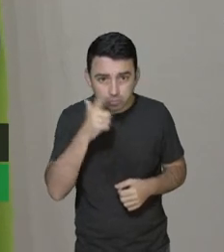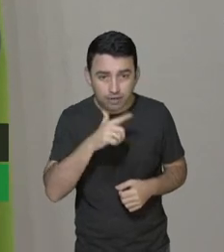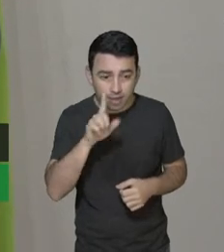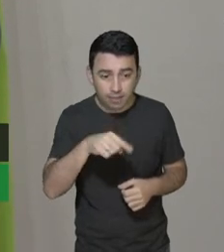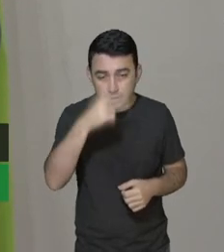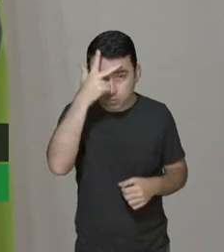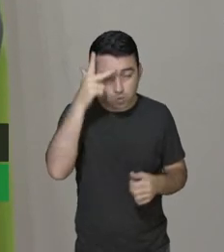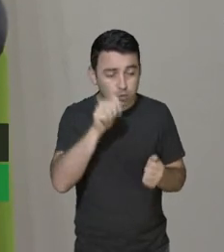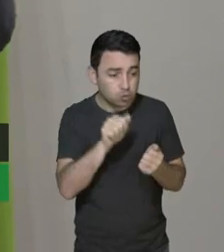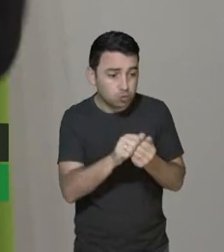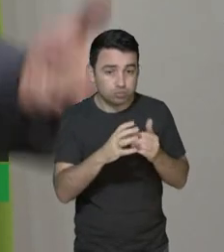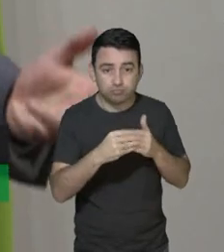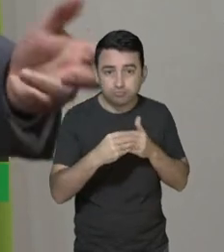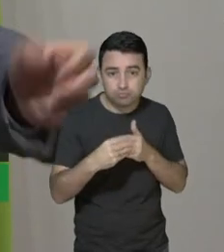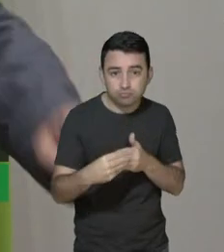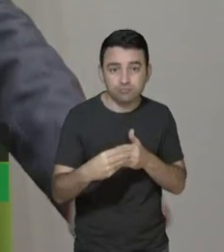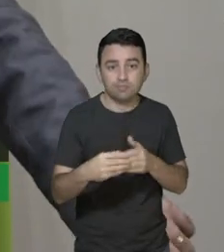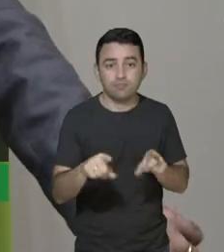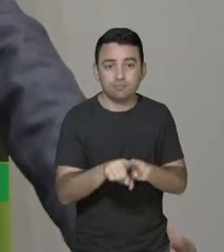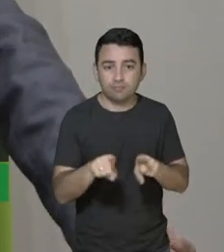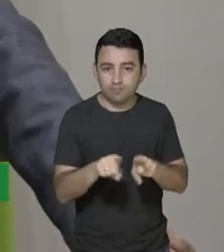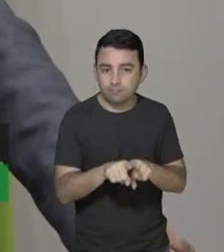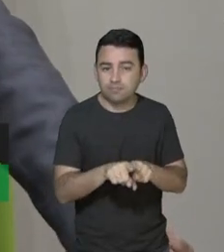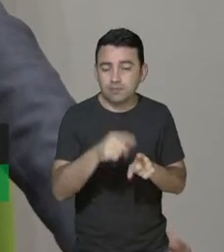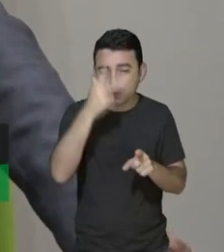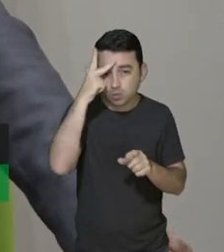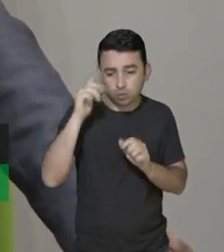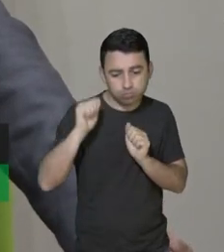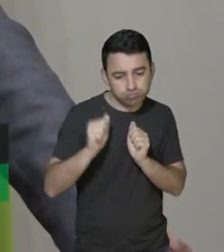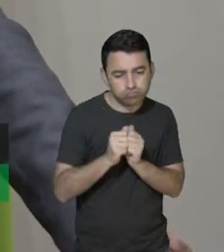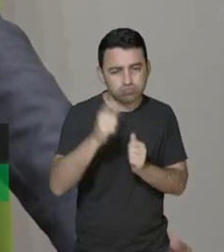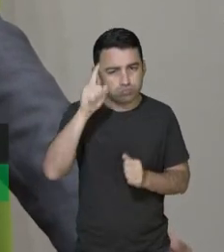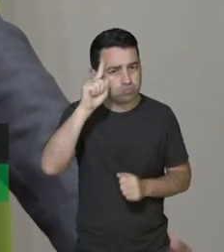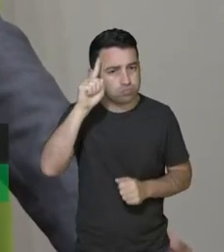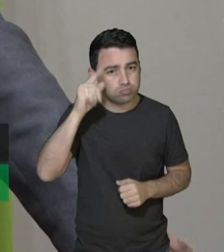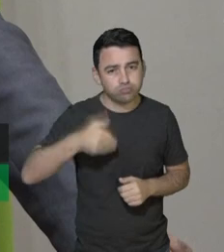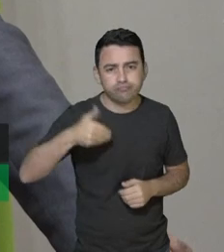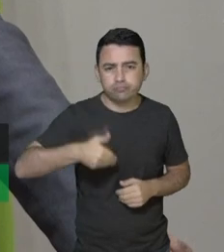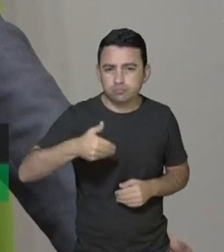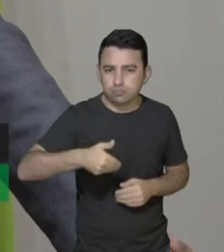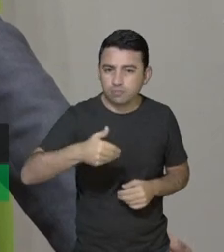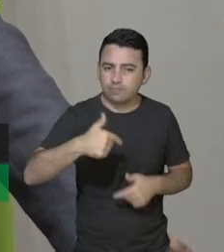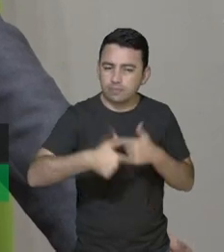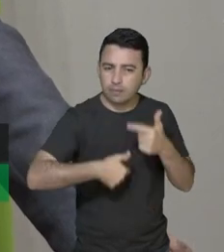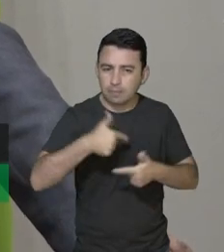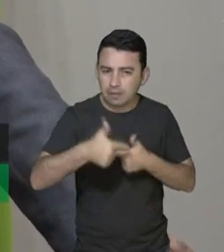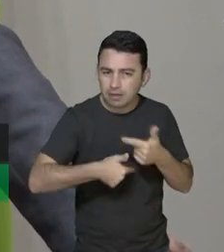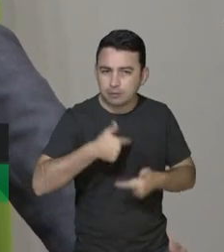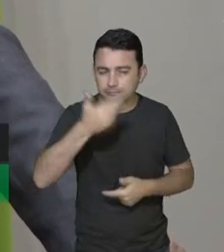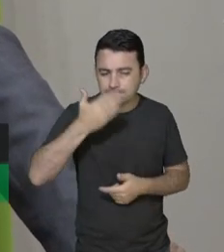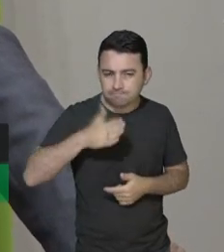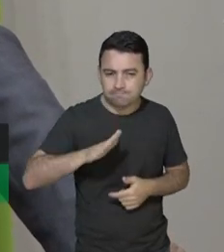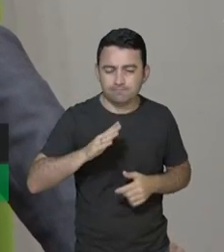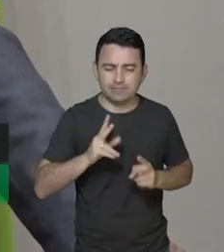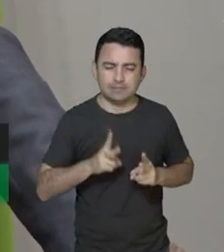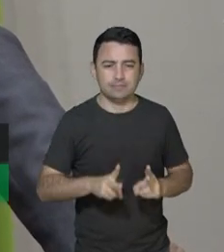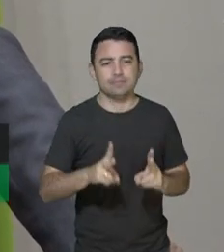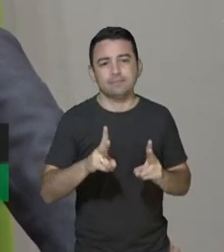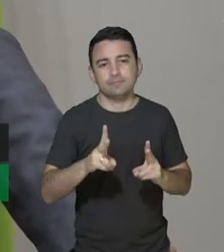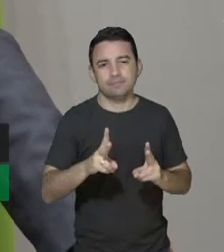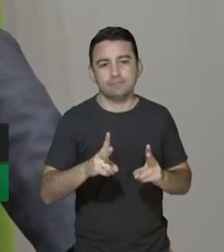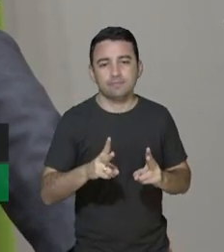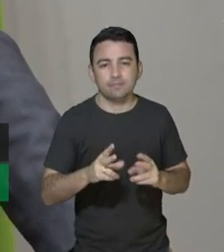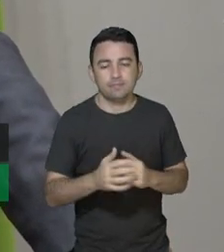aqui, mas gente que está do nosso lado todos os dias, trabalhando de forma comprometida com o